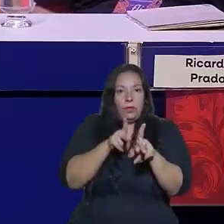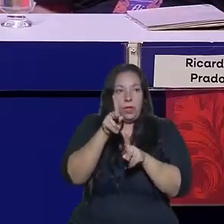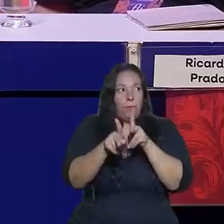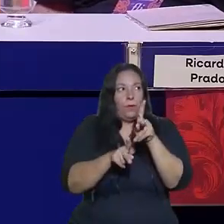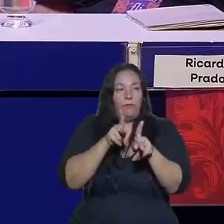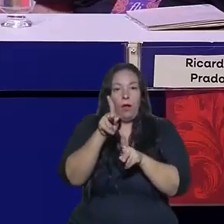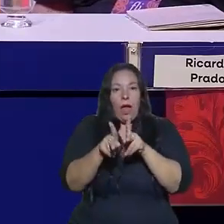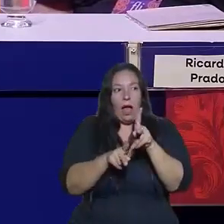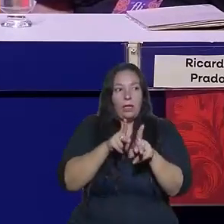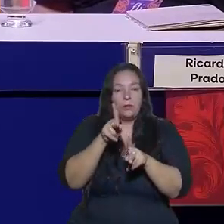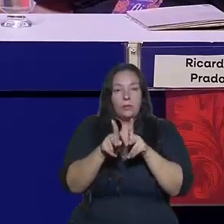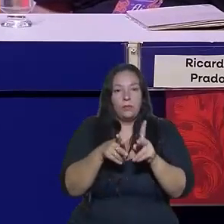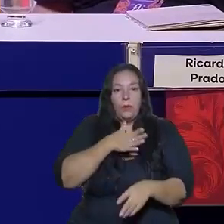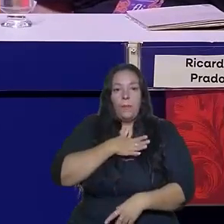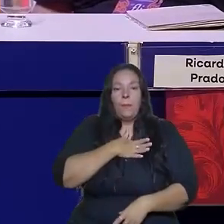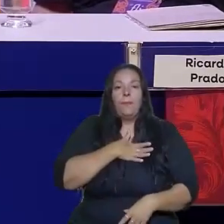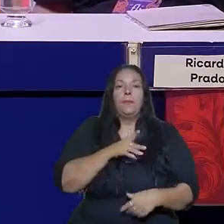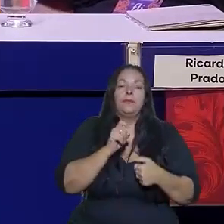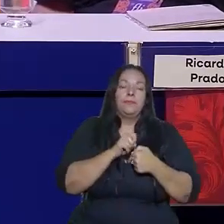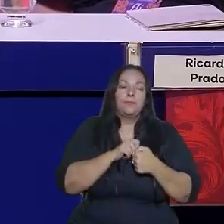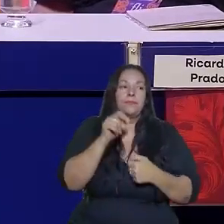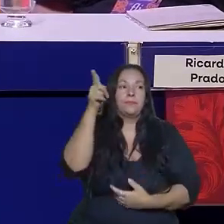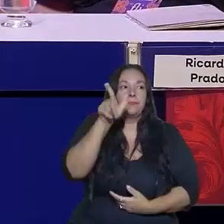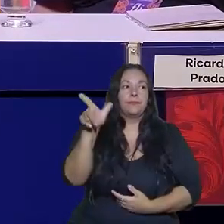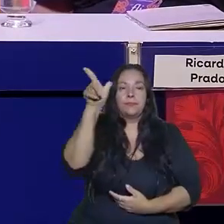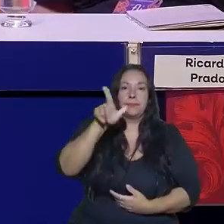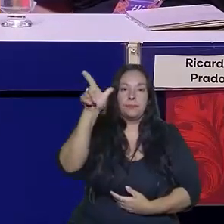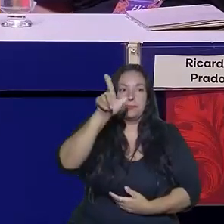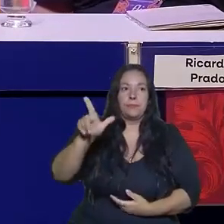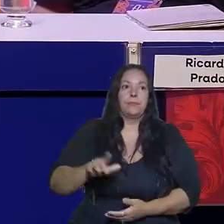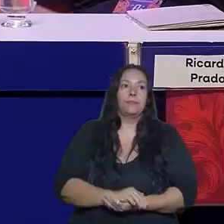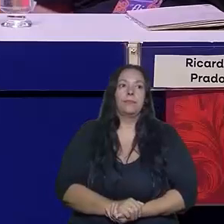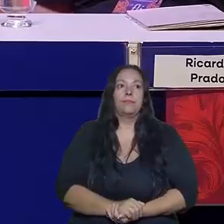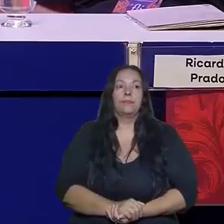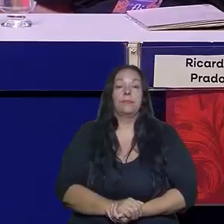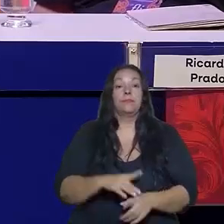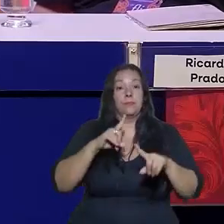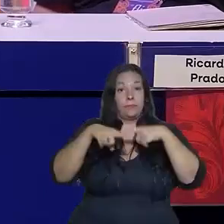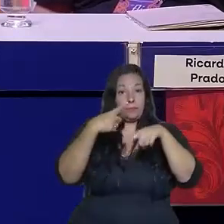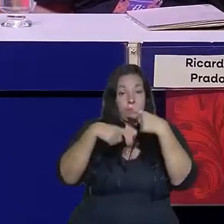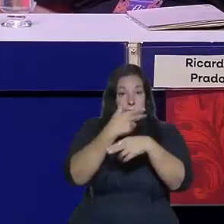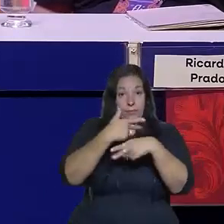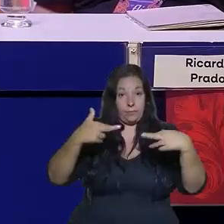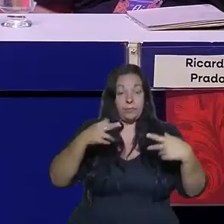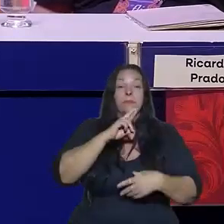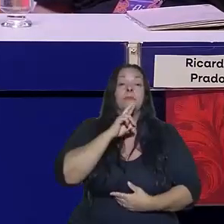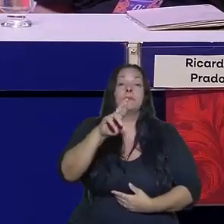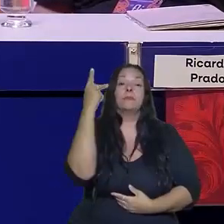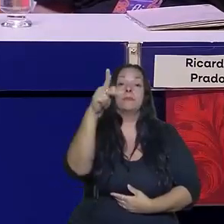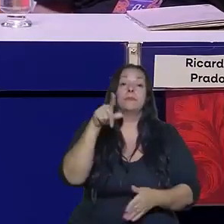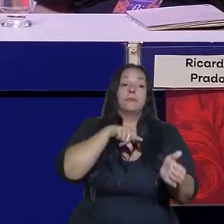povoado o meu fazer literário, né? A outra coisa, para responder à